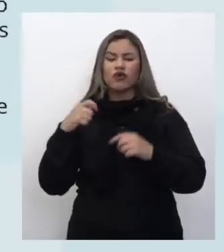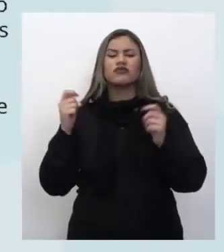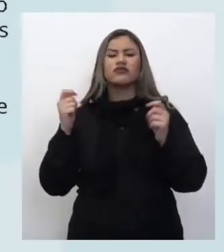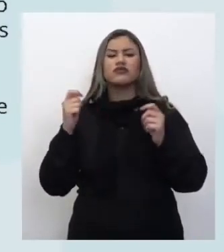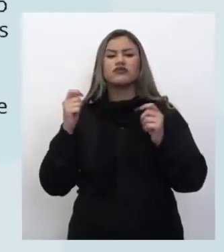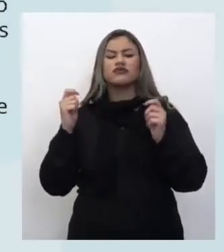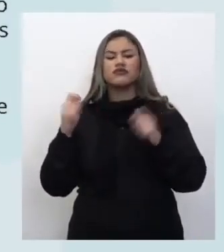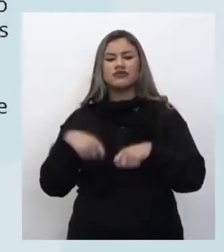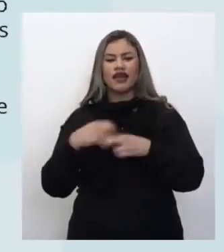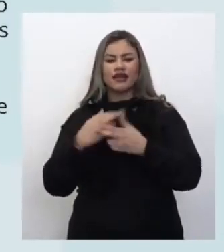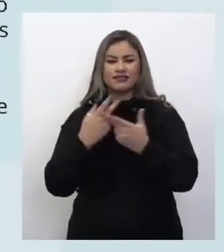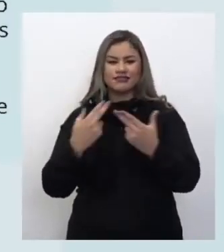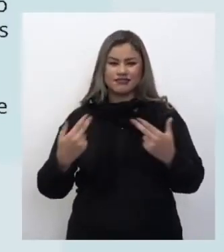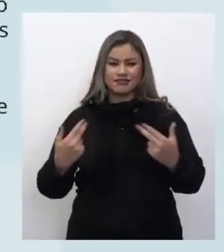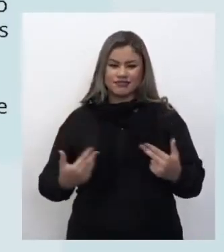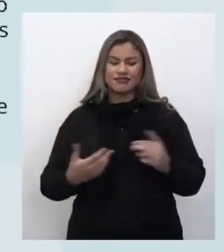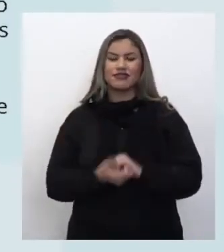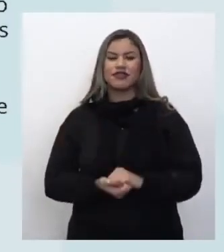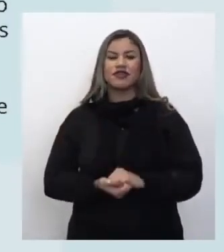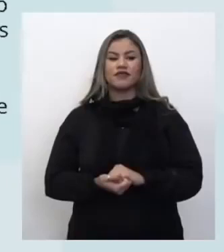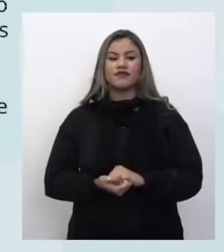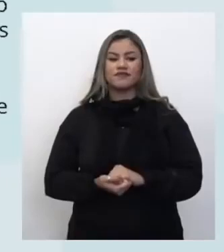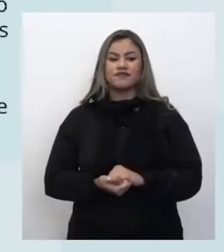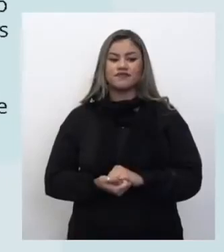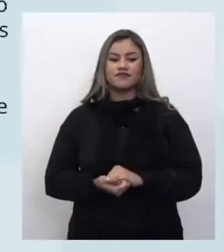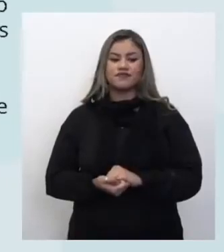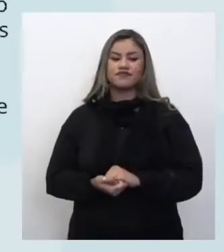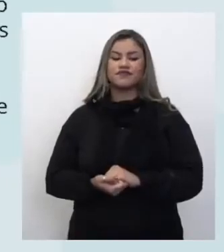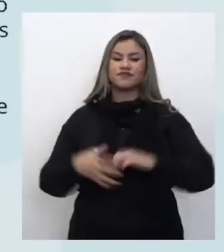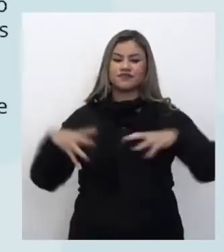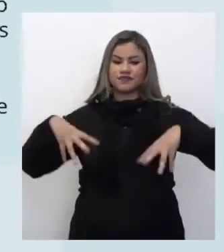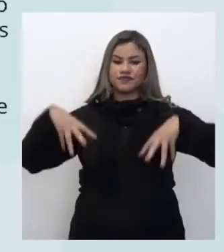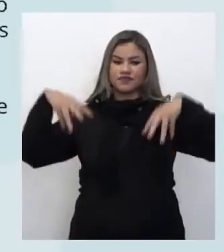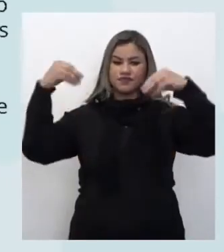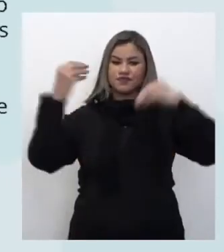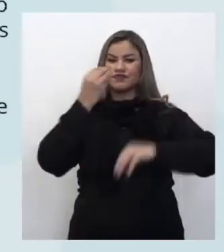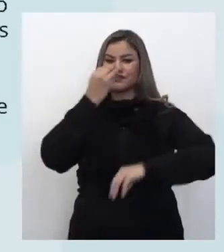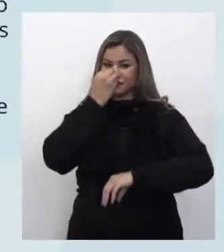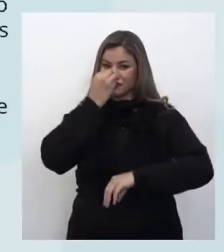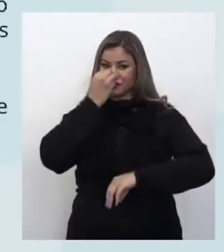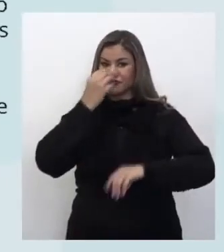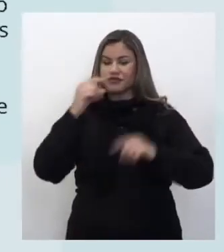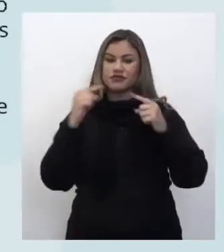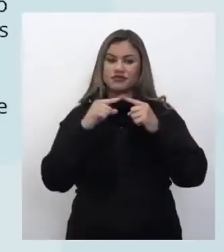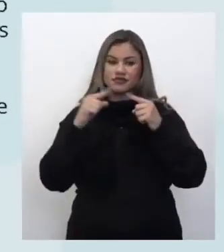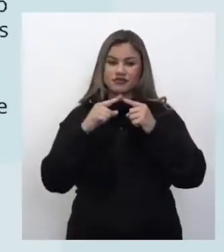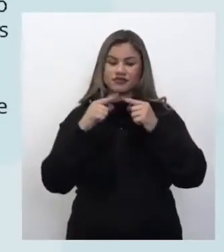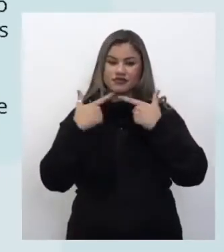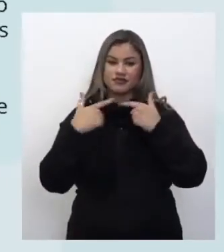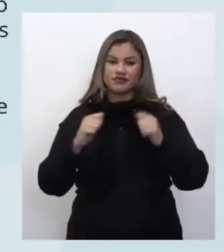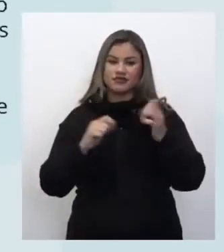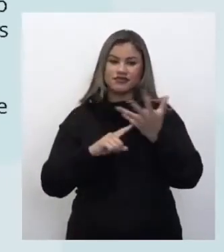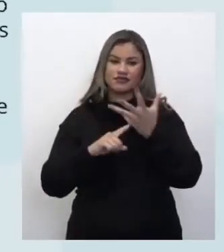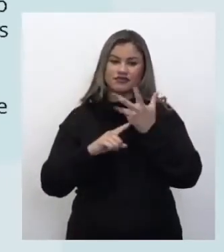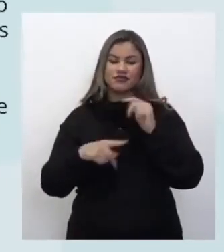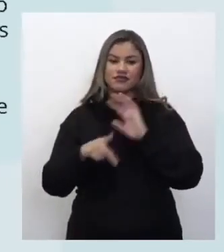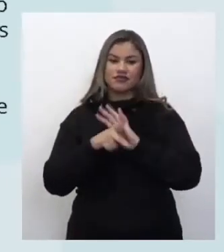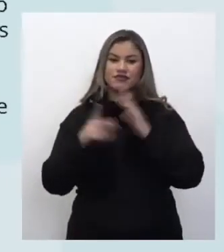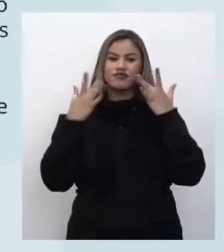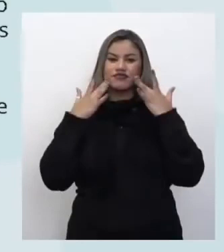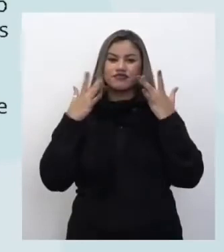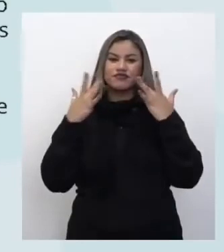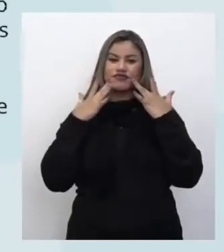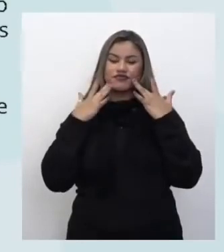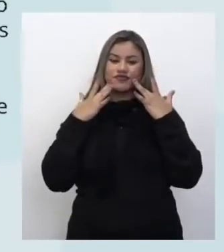vários personagens. Falamos sobre o circo. O circo faz parte das linguagens artísticas do teatro e é um conjunto